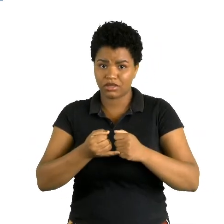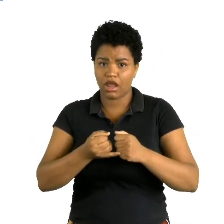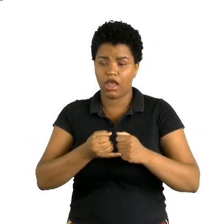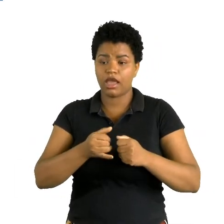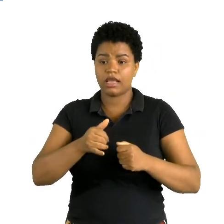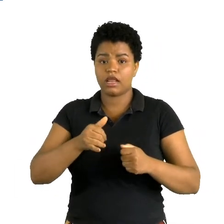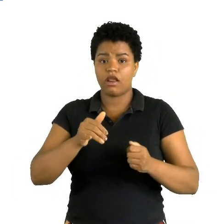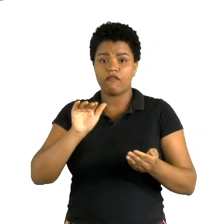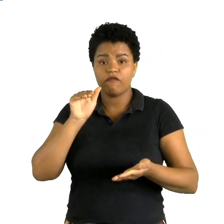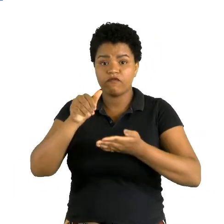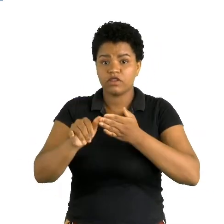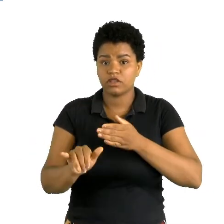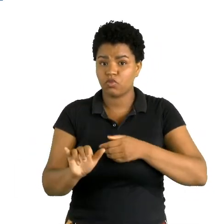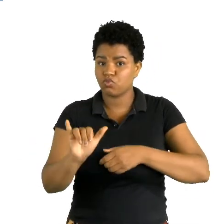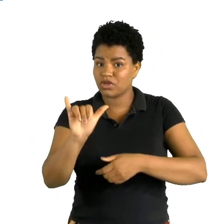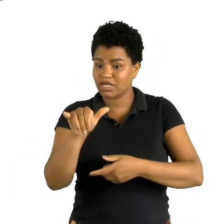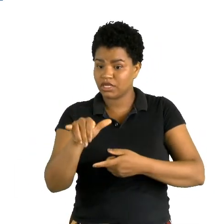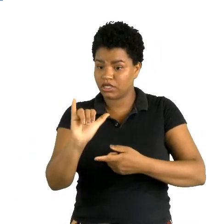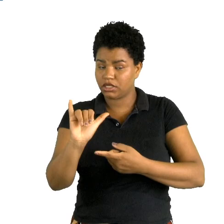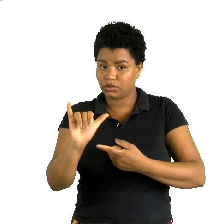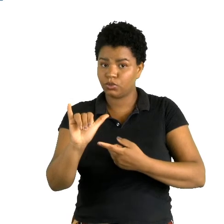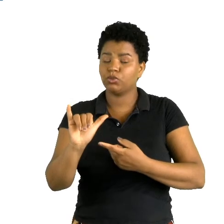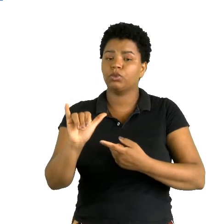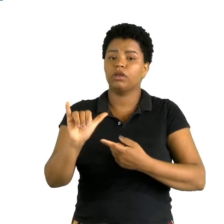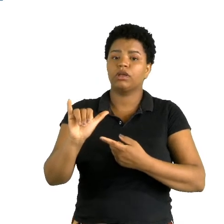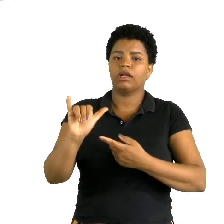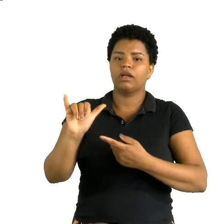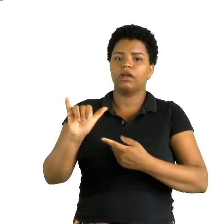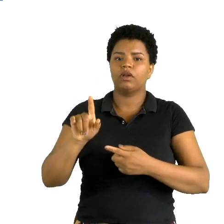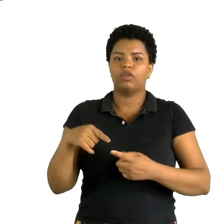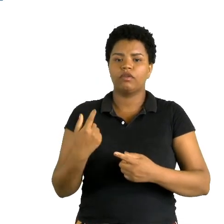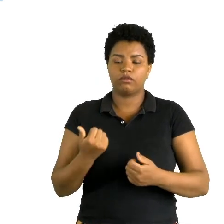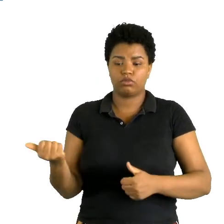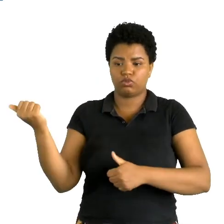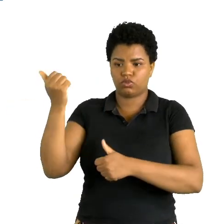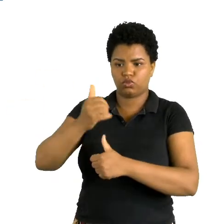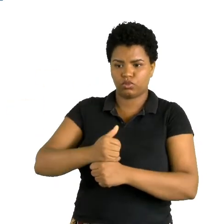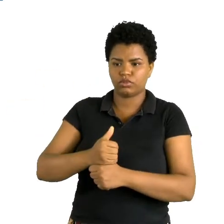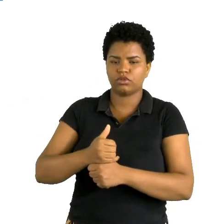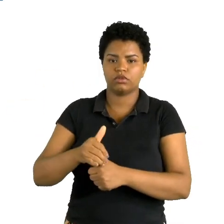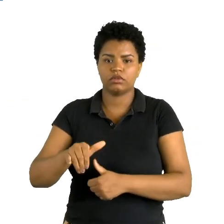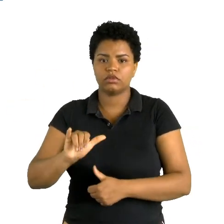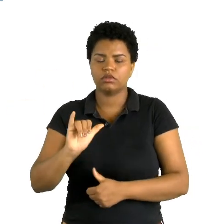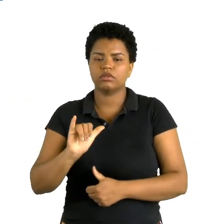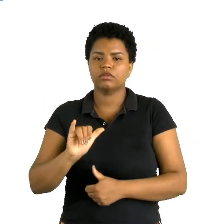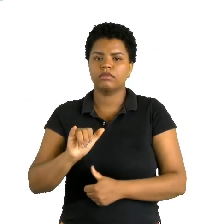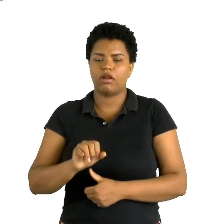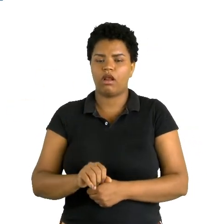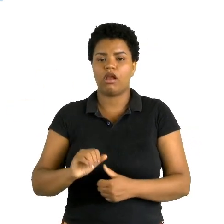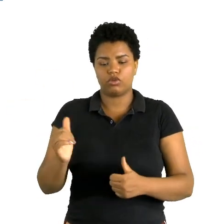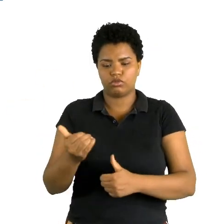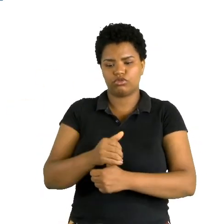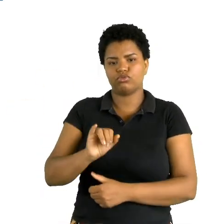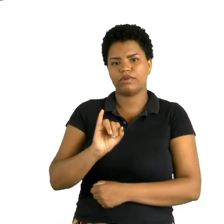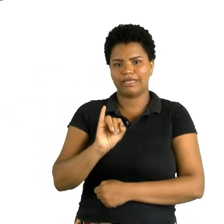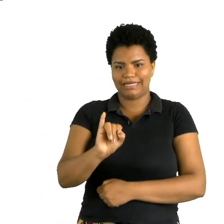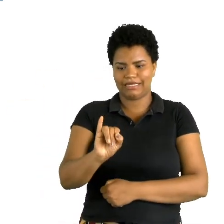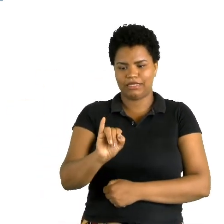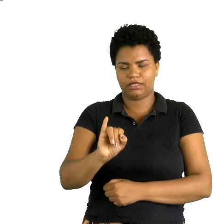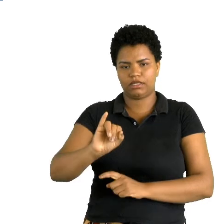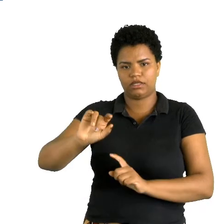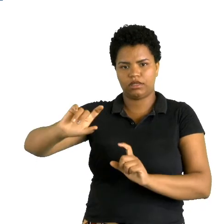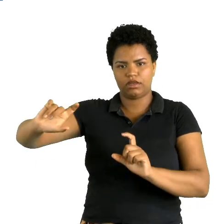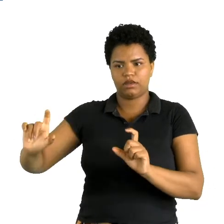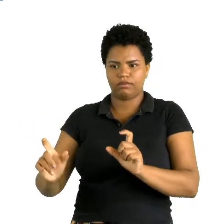Y, tá? Terminar acompanhado de Y, a gente vai substituir esse Y pelo I e acrescentar a